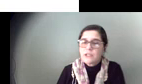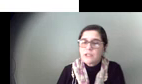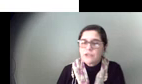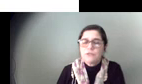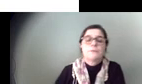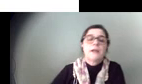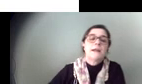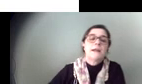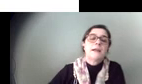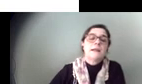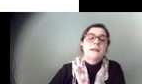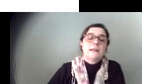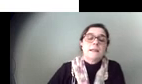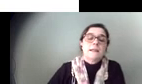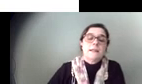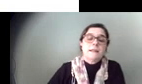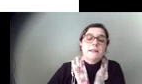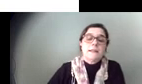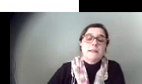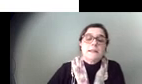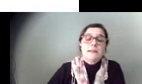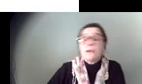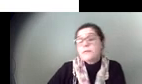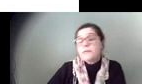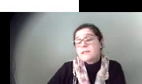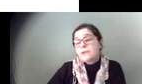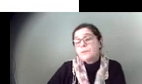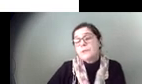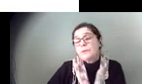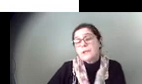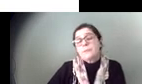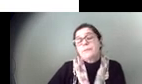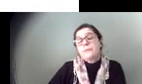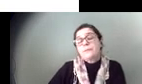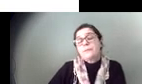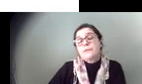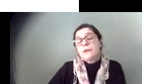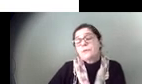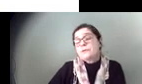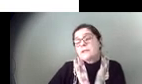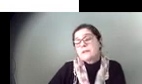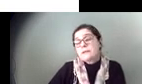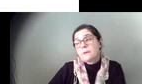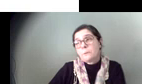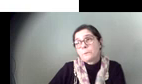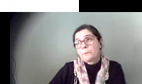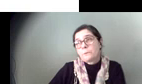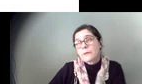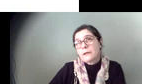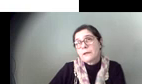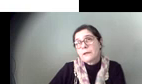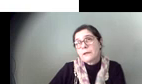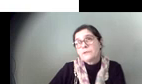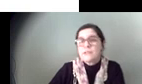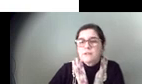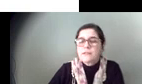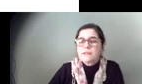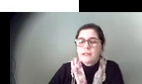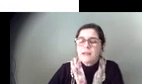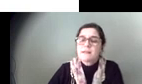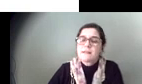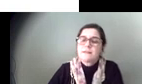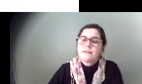tudo certinho, né? E é um desafio, por quê? Para os alunos que estão